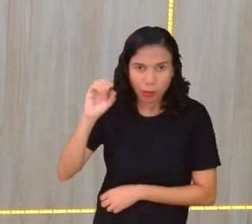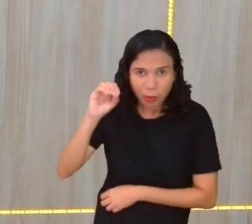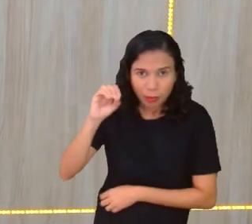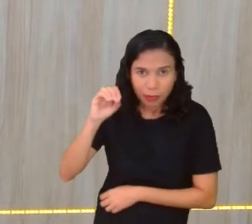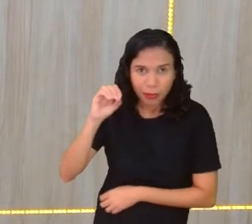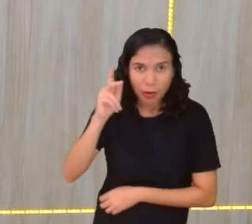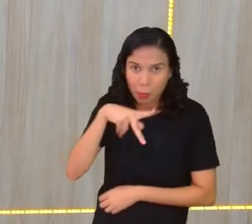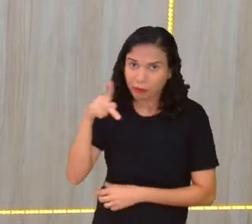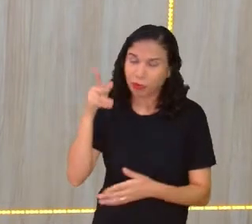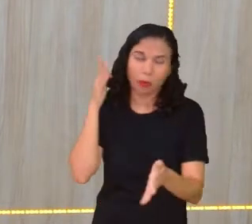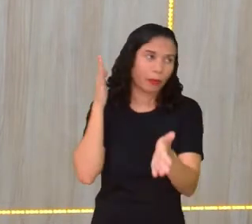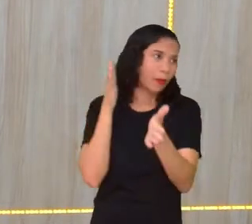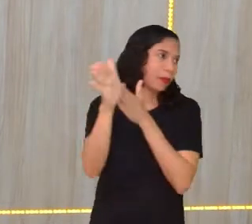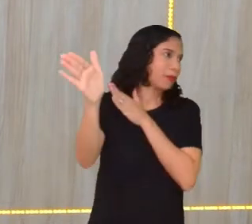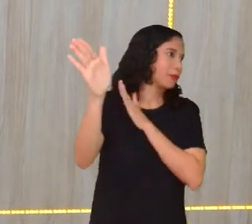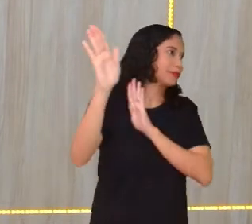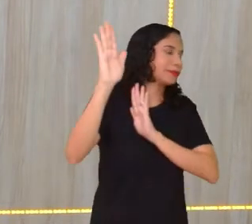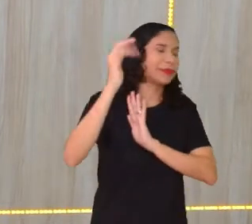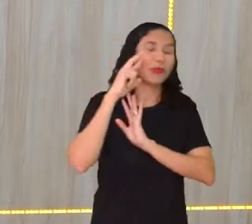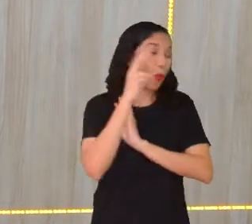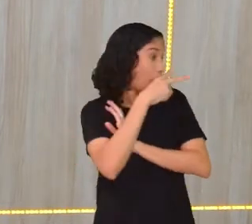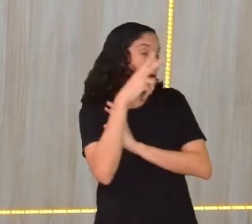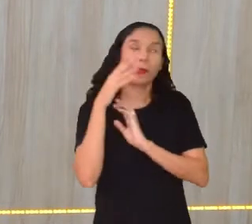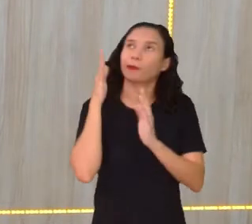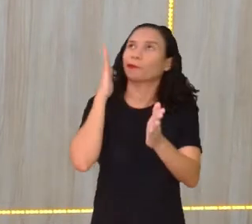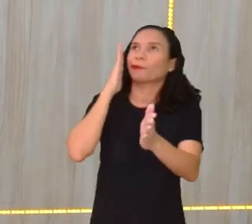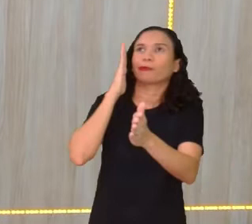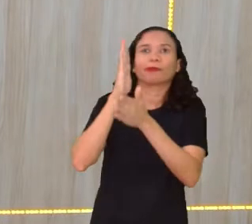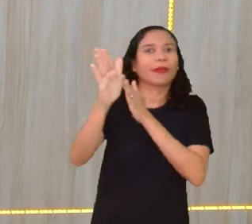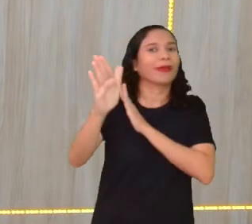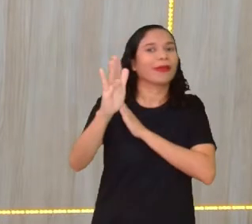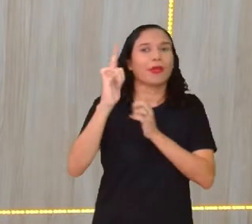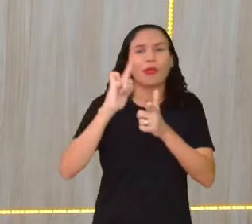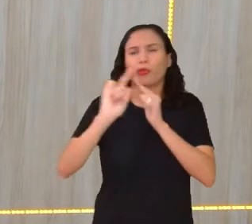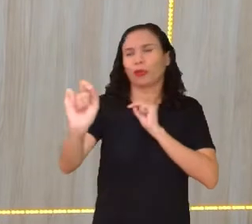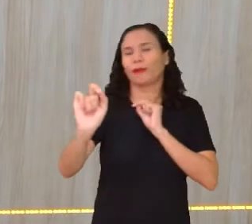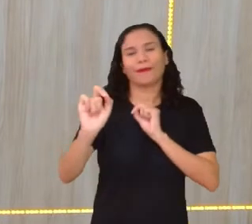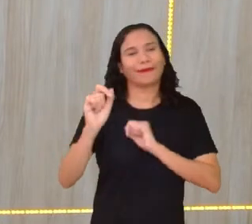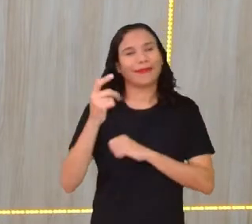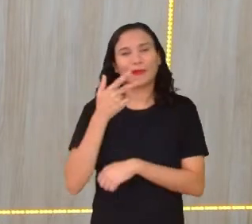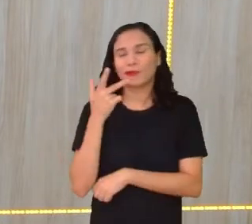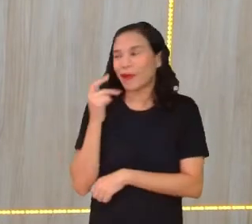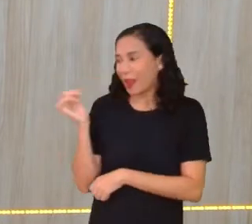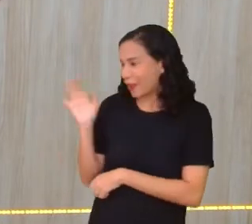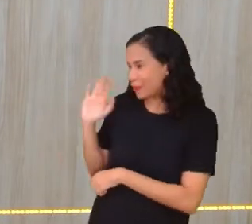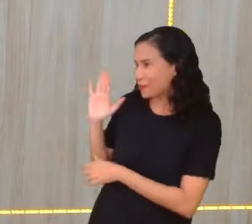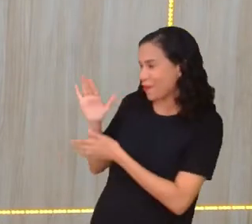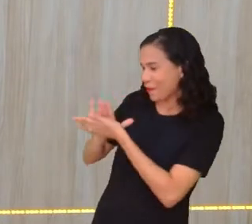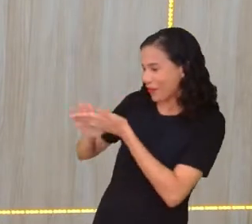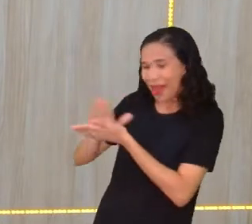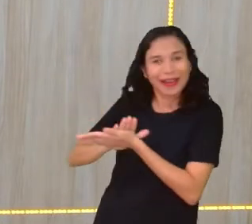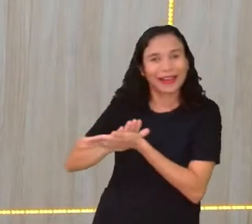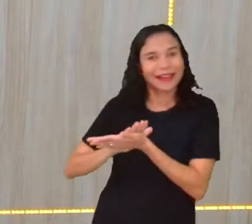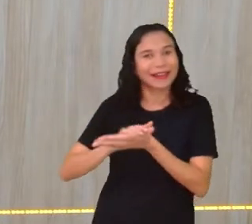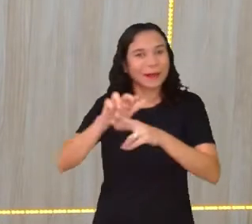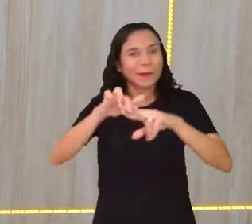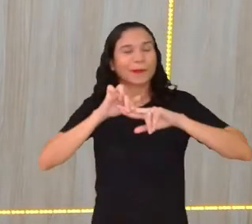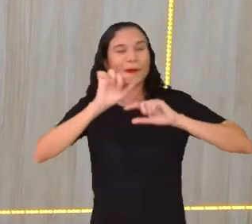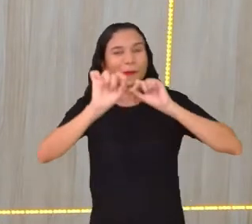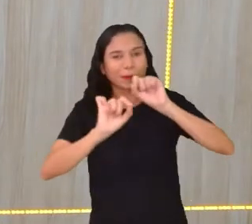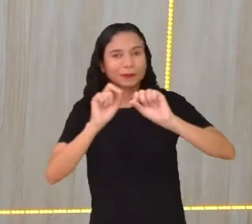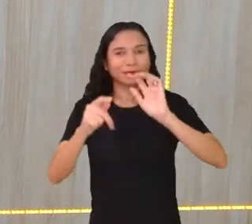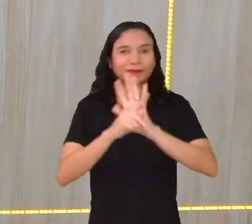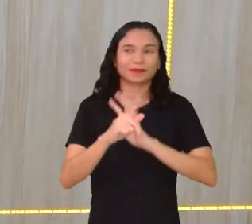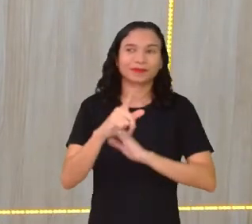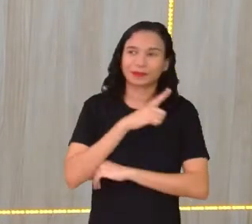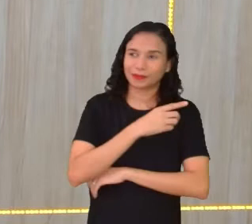ó, corre sem olhar nem para trás e sem se despedir de quem estiver do lado. Então, nesse